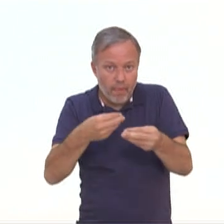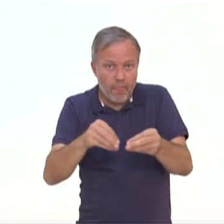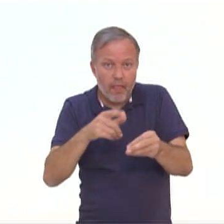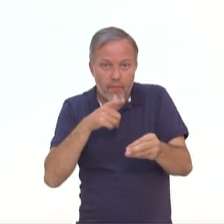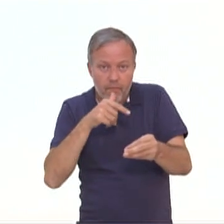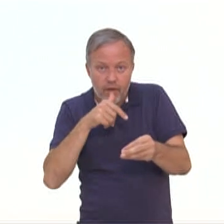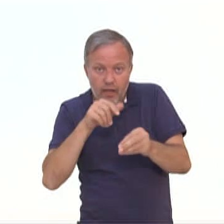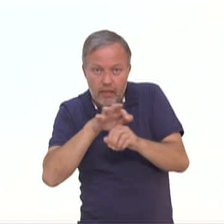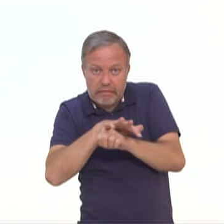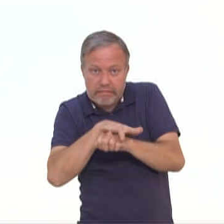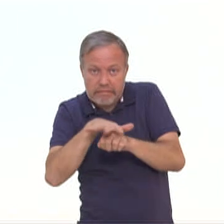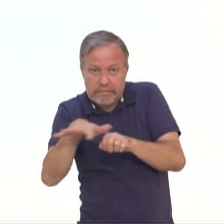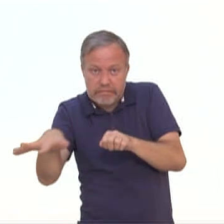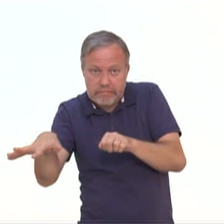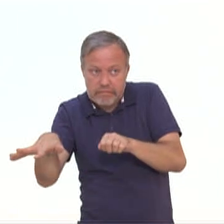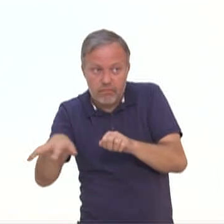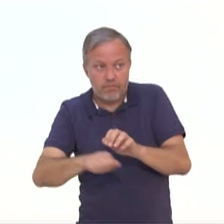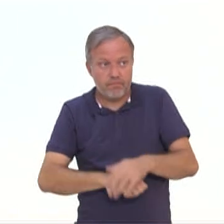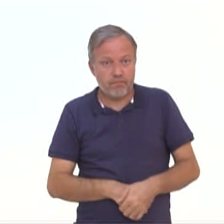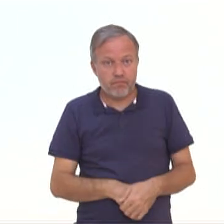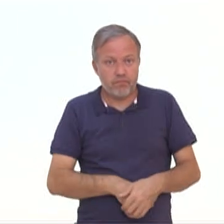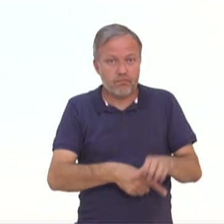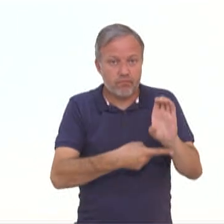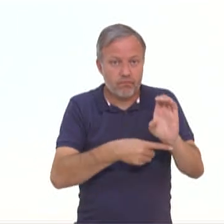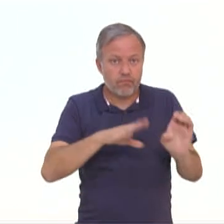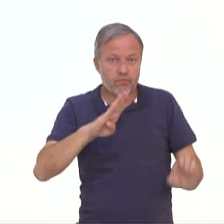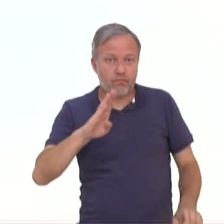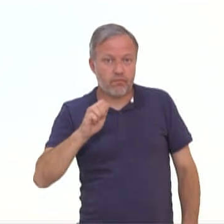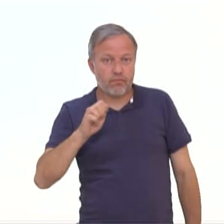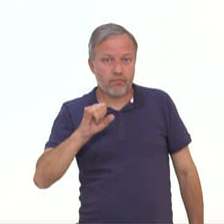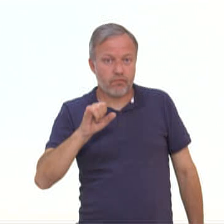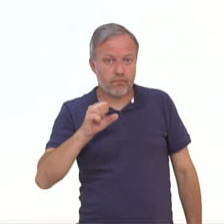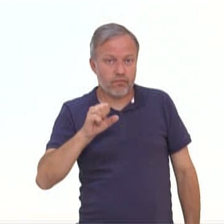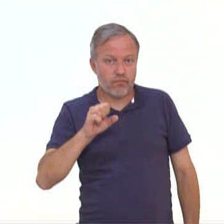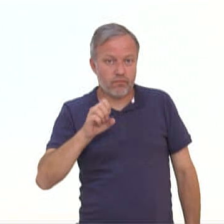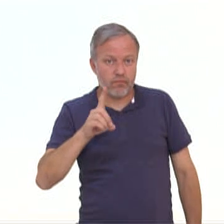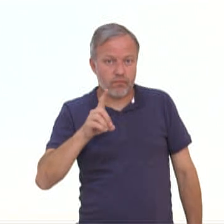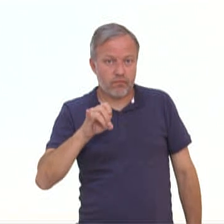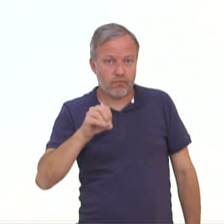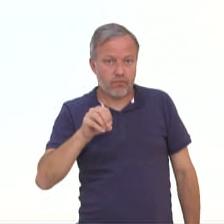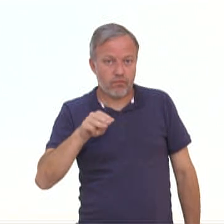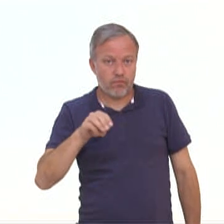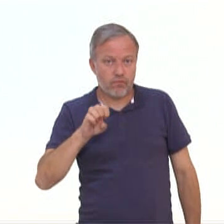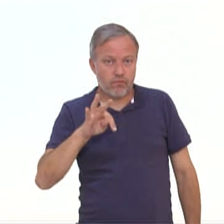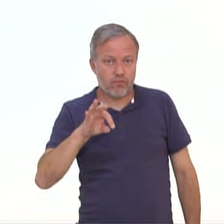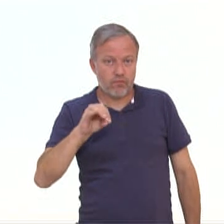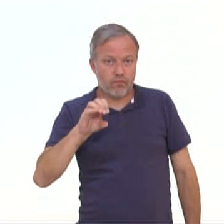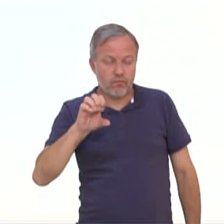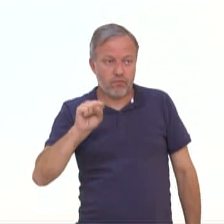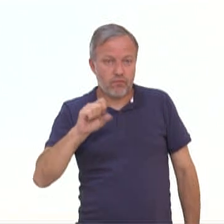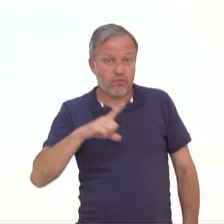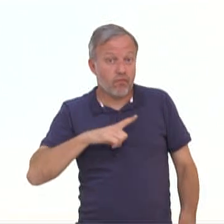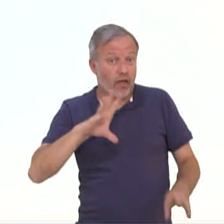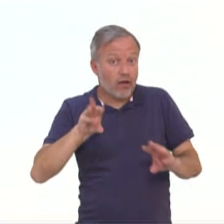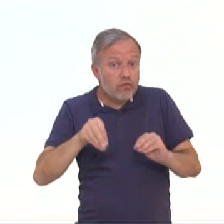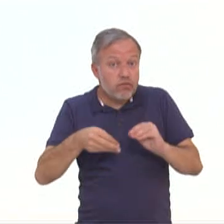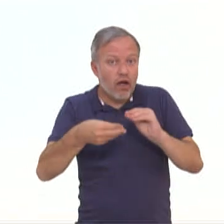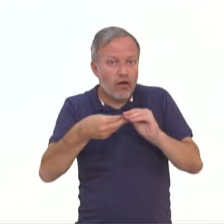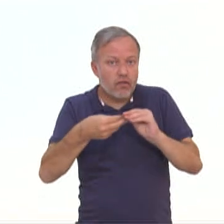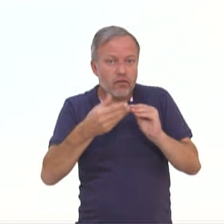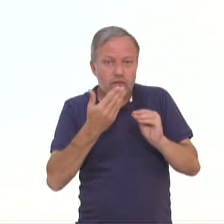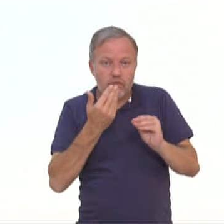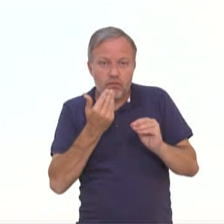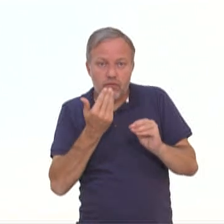água. Os basidiomicetos são comumente utilizados como suplemento